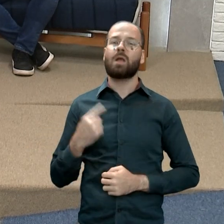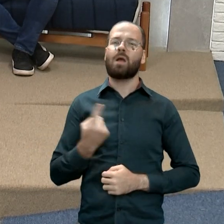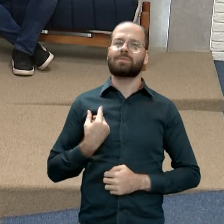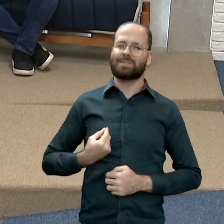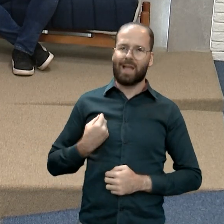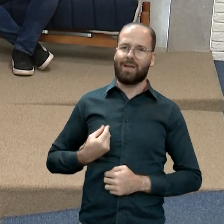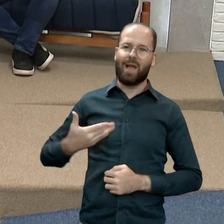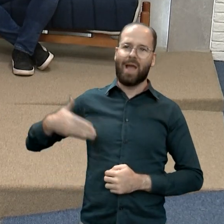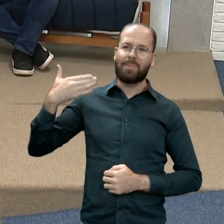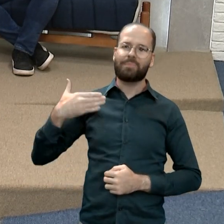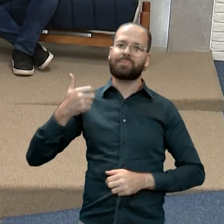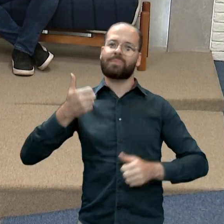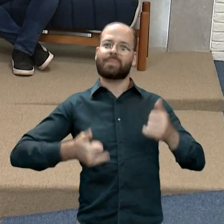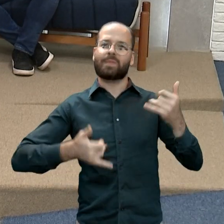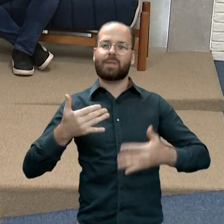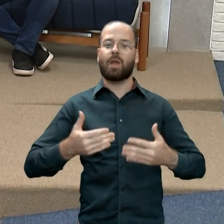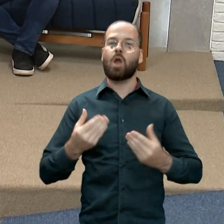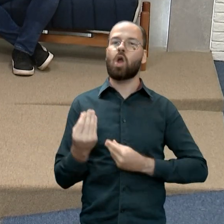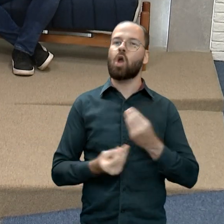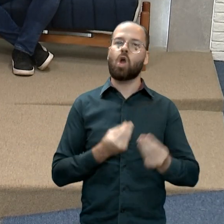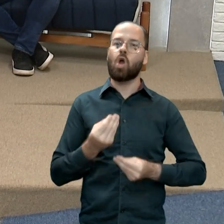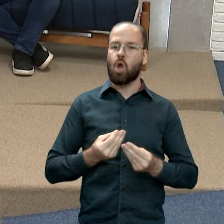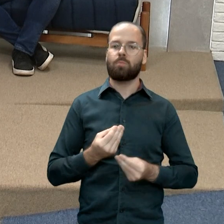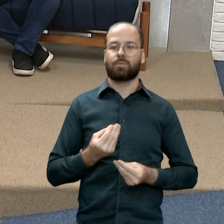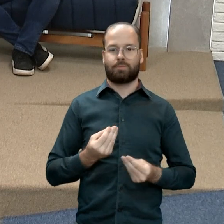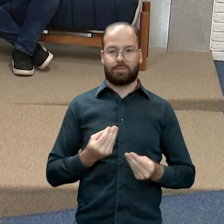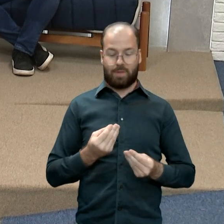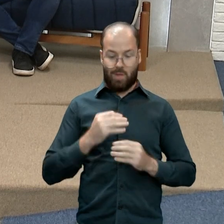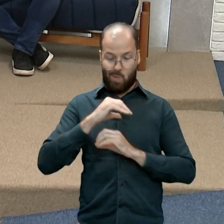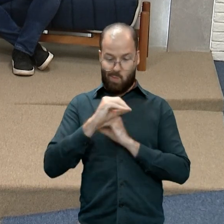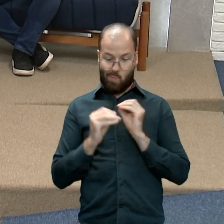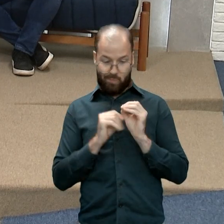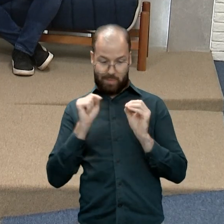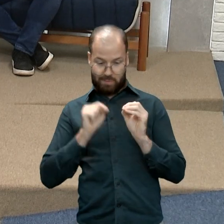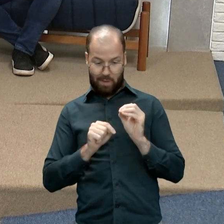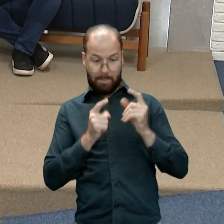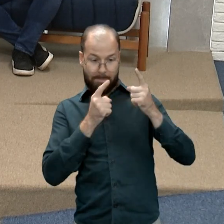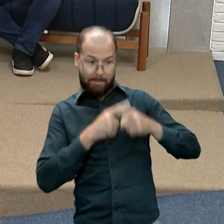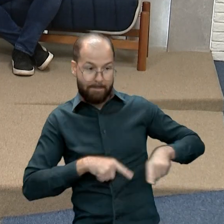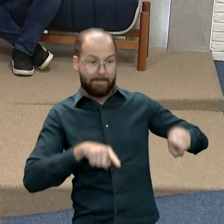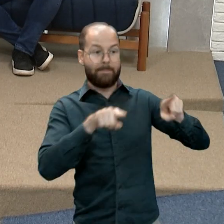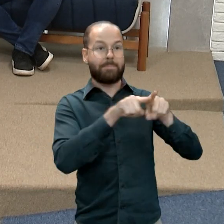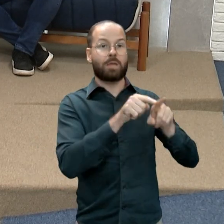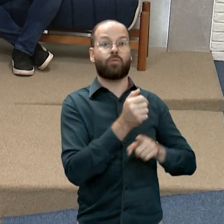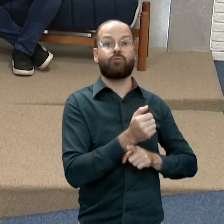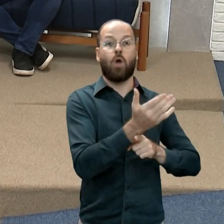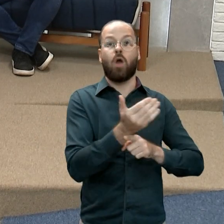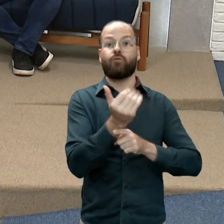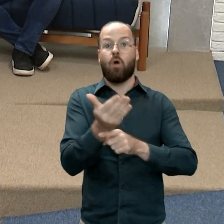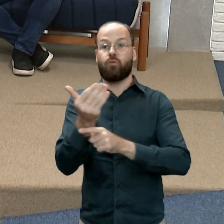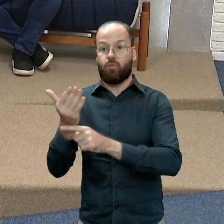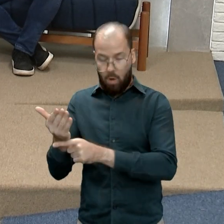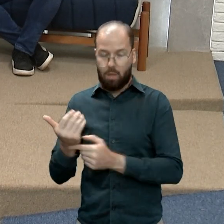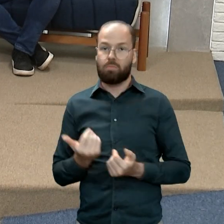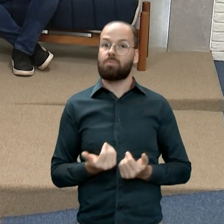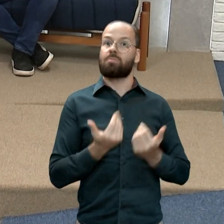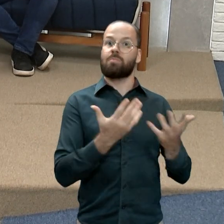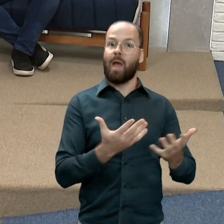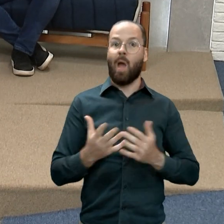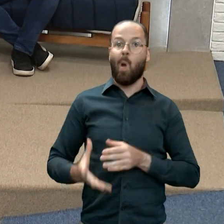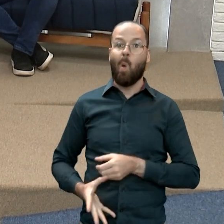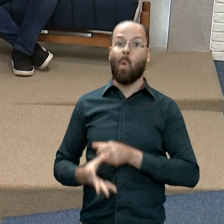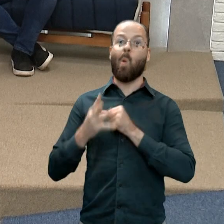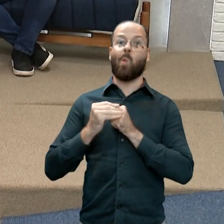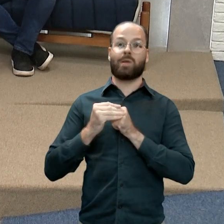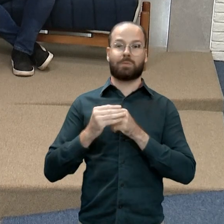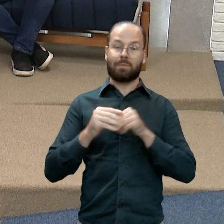esse pé da universidade lá fora, levando toda essa estrutura de conhecimento também que nós temos aqui, buscando